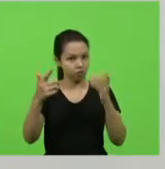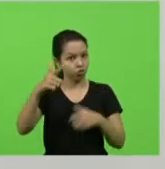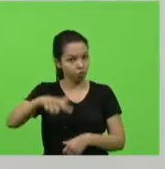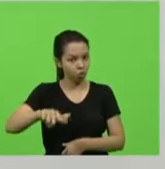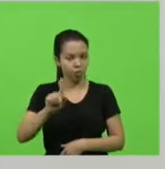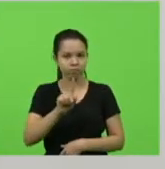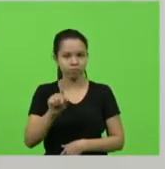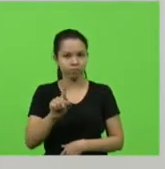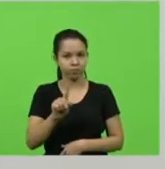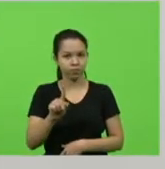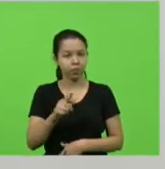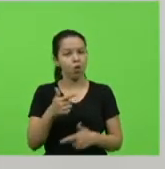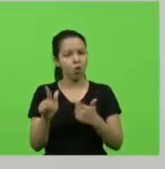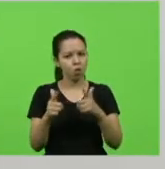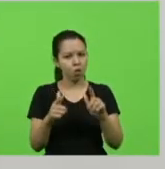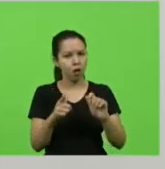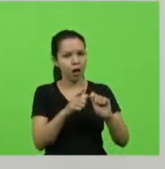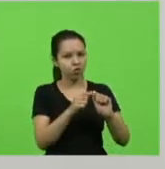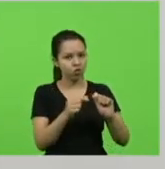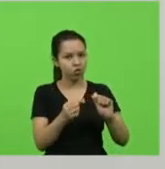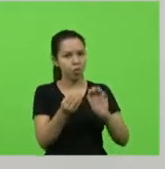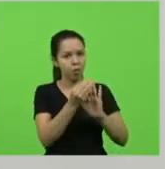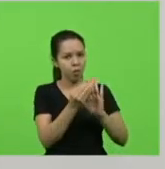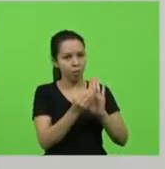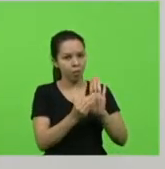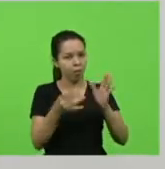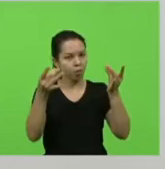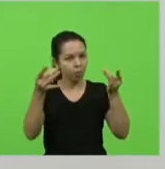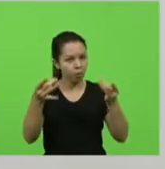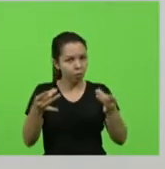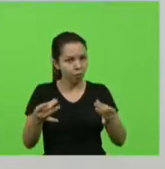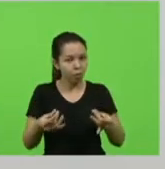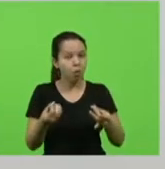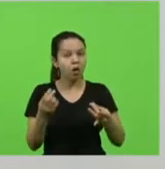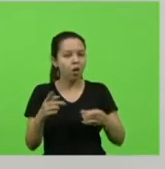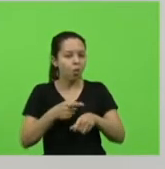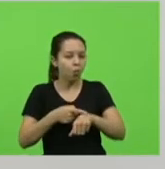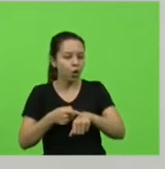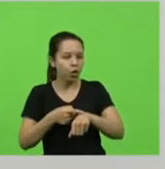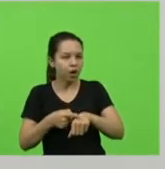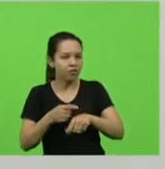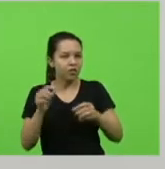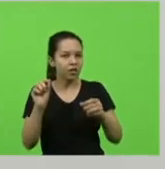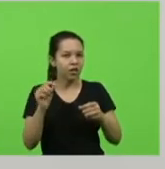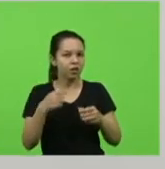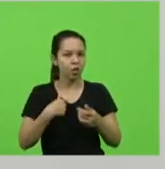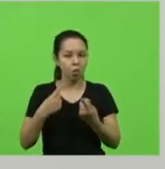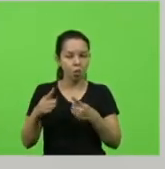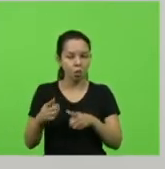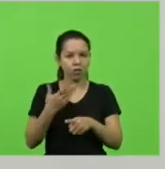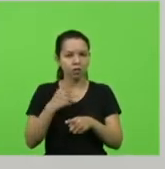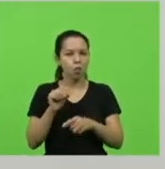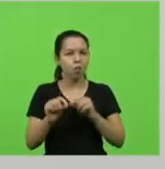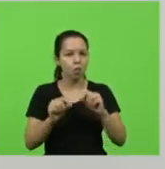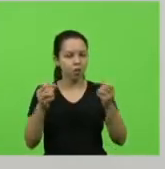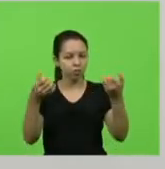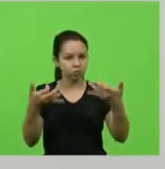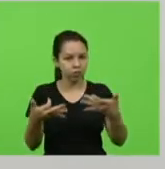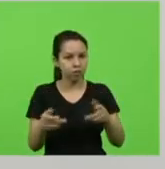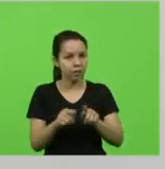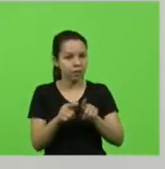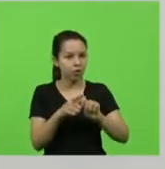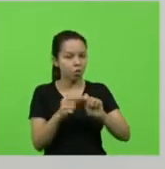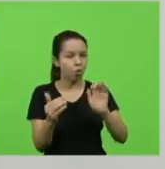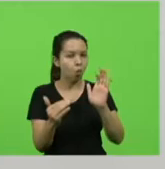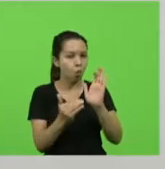especificando o que seriam materiais pornográficos, obscenos. E o artigo 6º, o penúltimo, estabelece uma multa